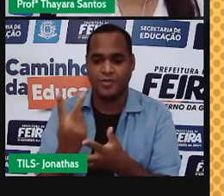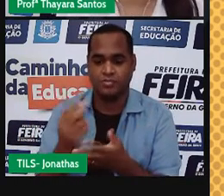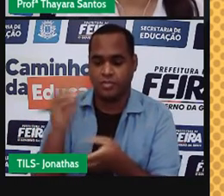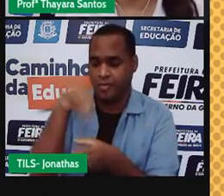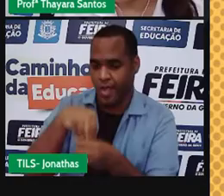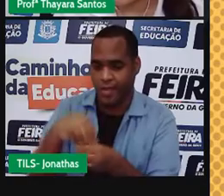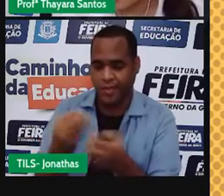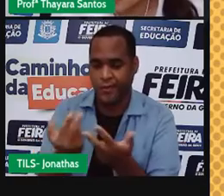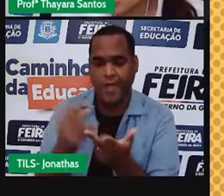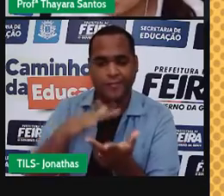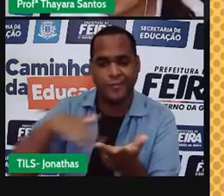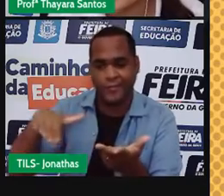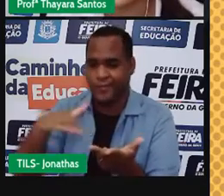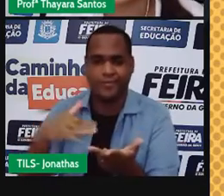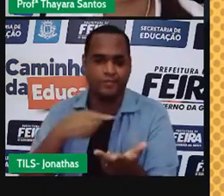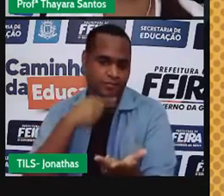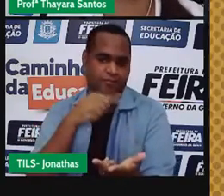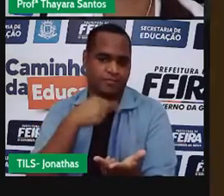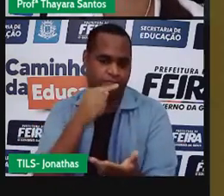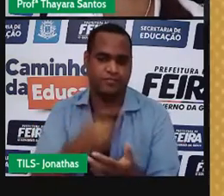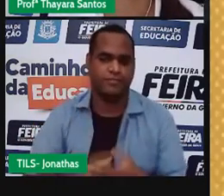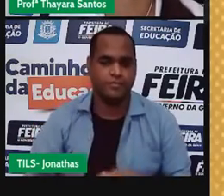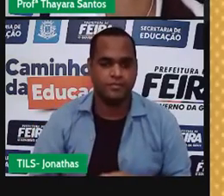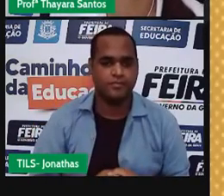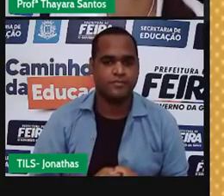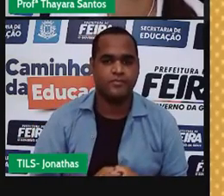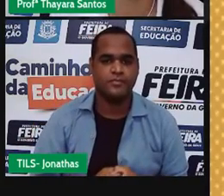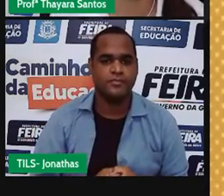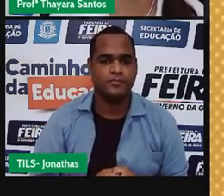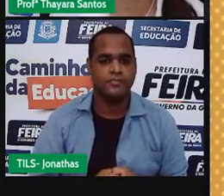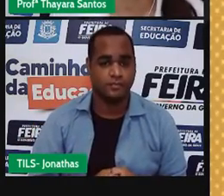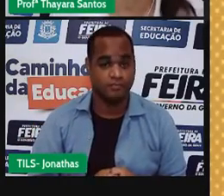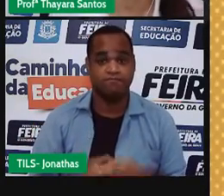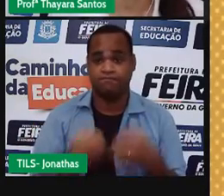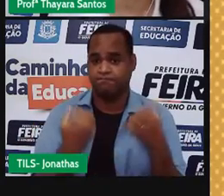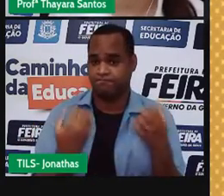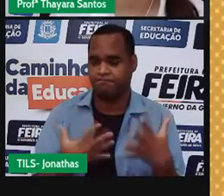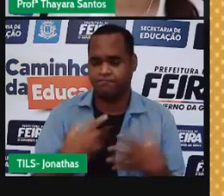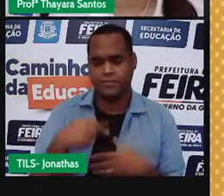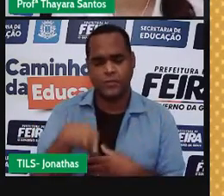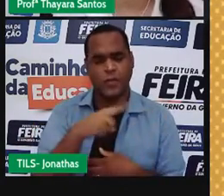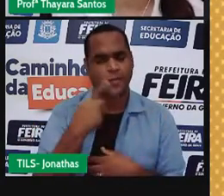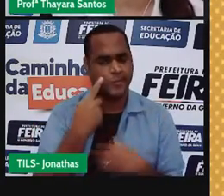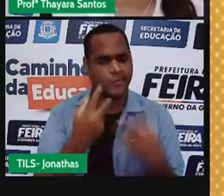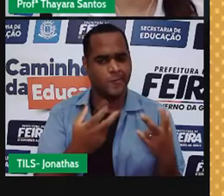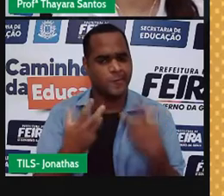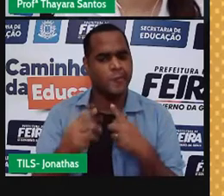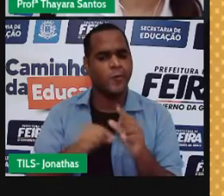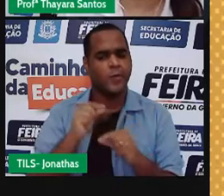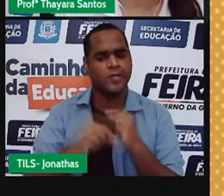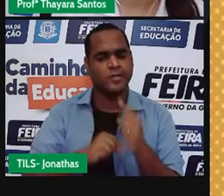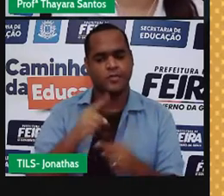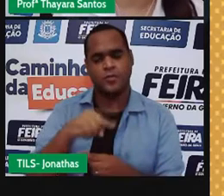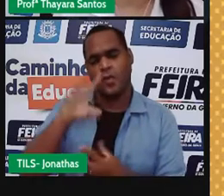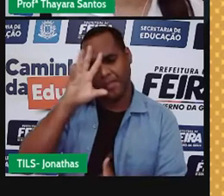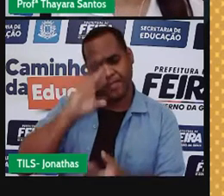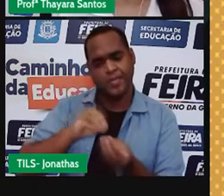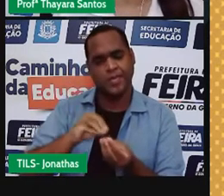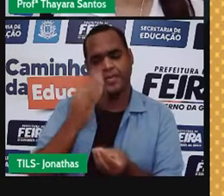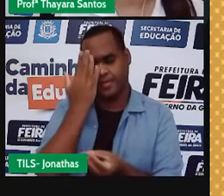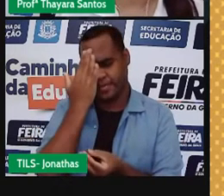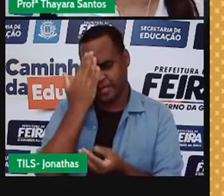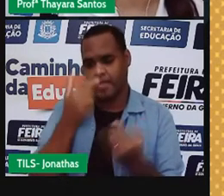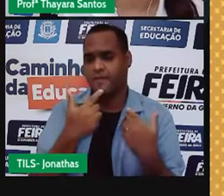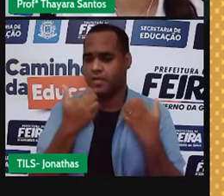conseguem ocupar o mesmo espaço e é um a gente viu né Ah então já que ele já sabe que